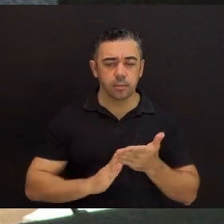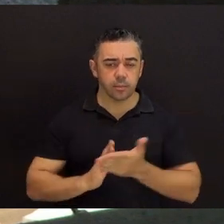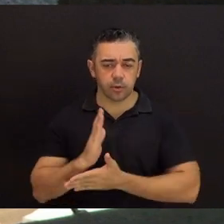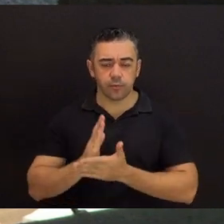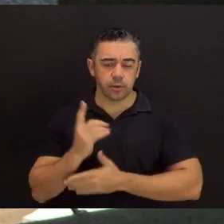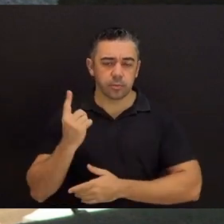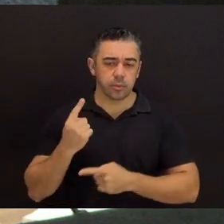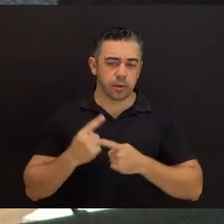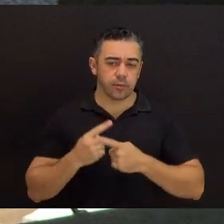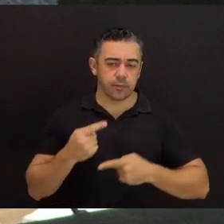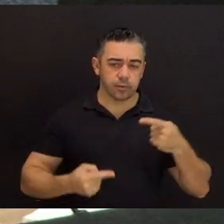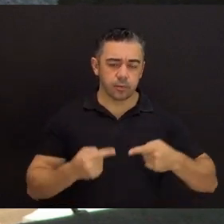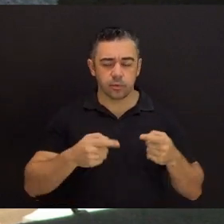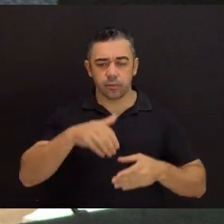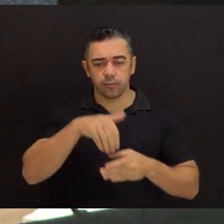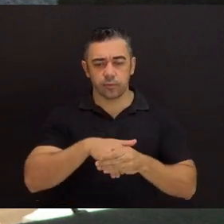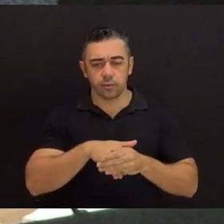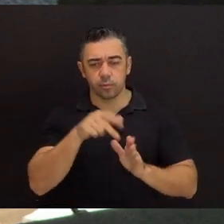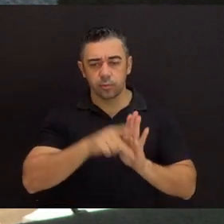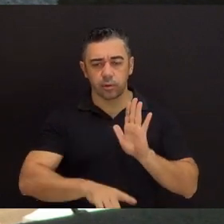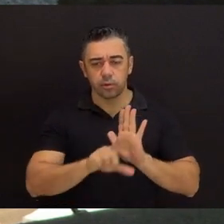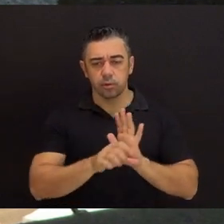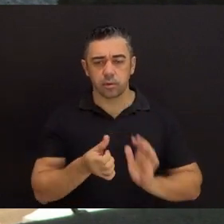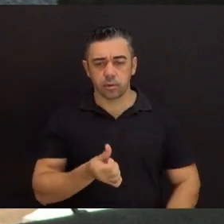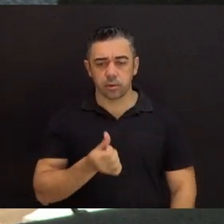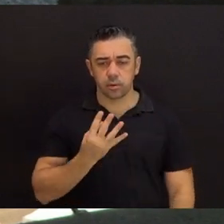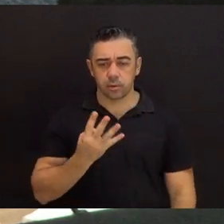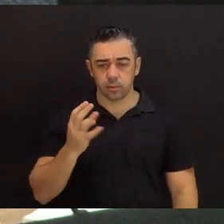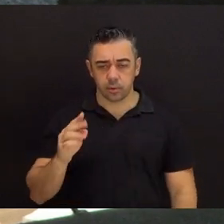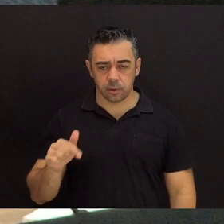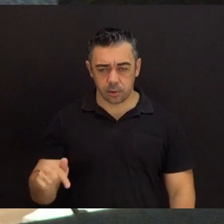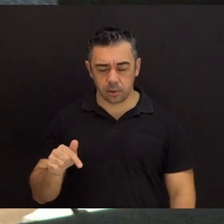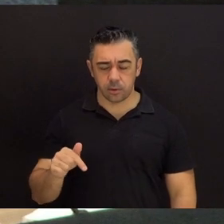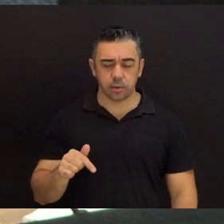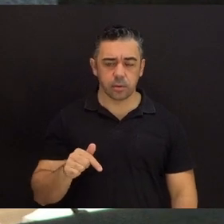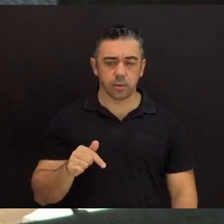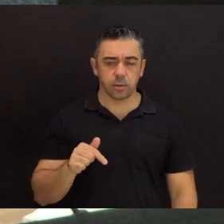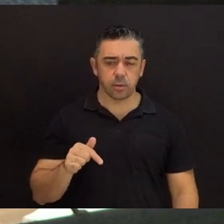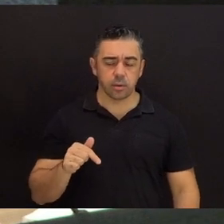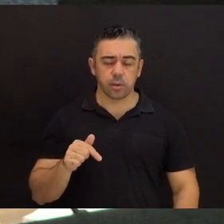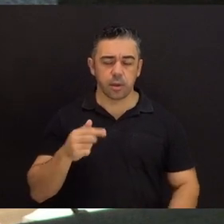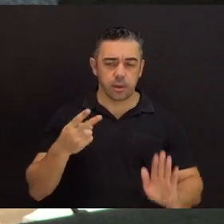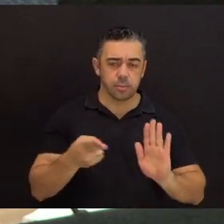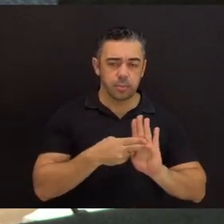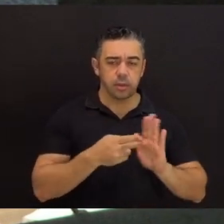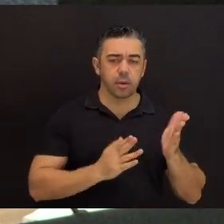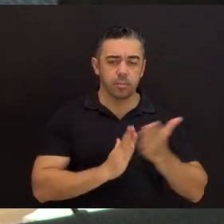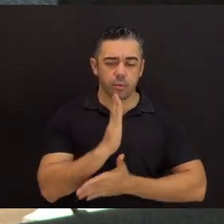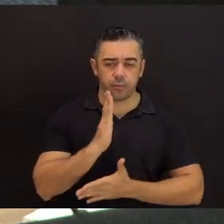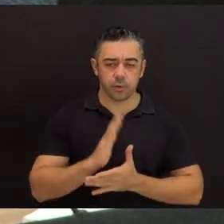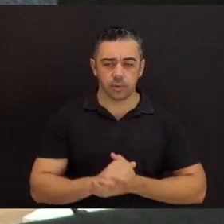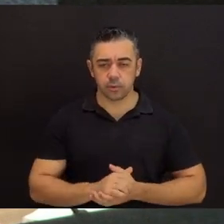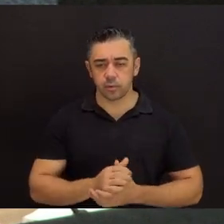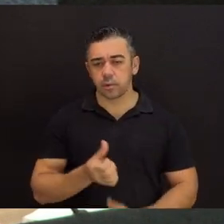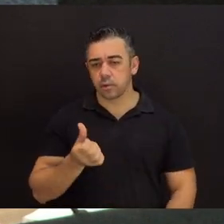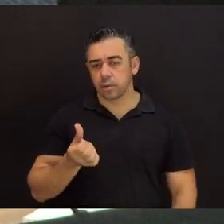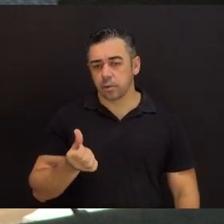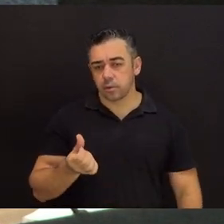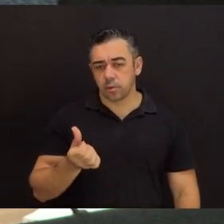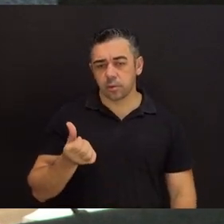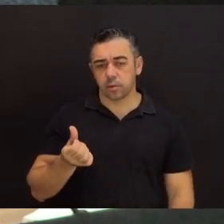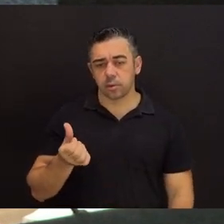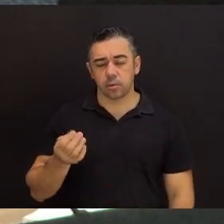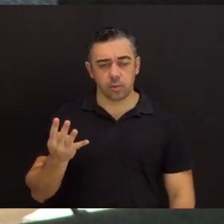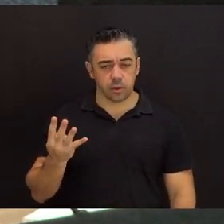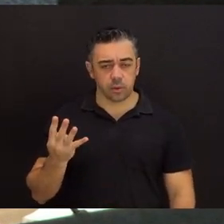em primeiro turno de discussão da votação os projetos de lei 647 com emenda aprovada 664